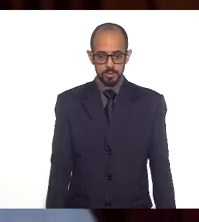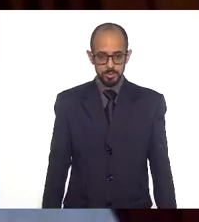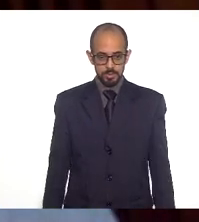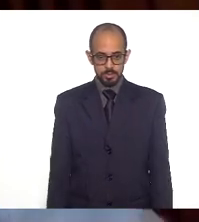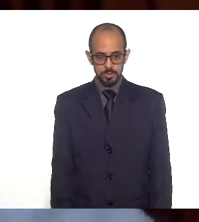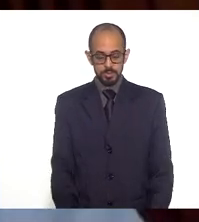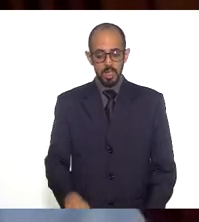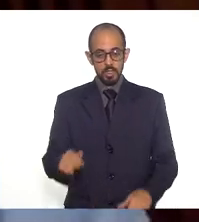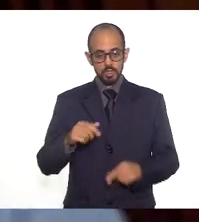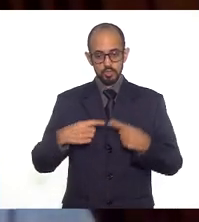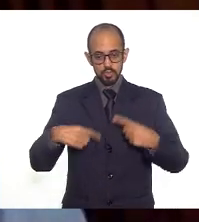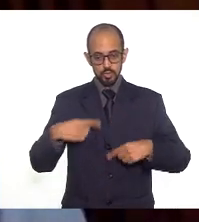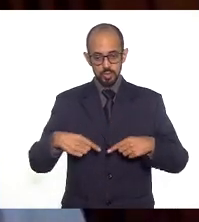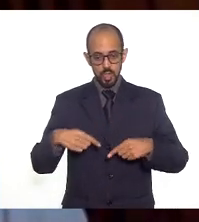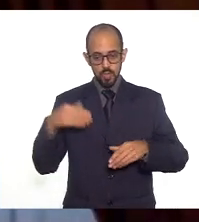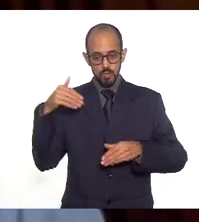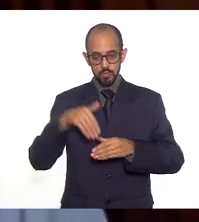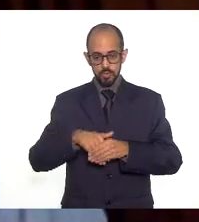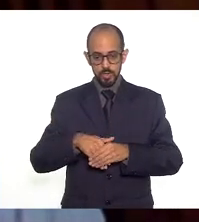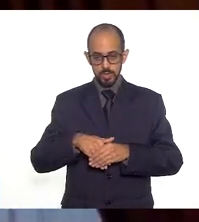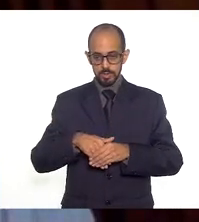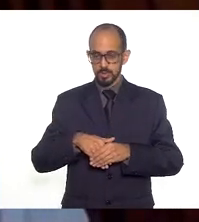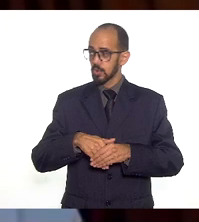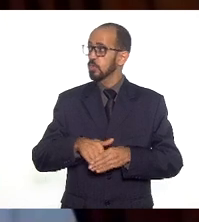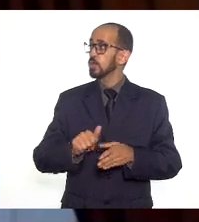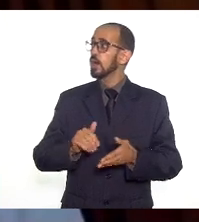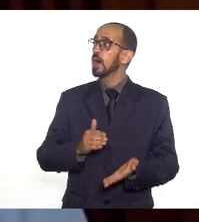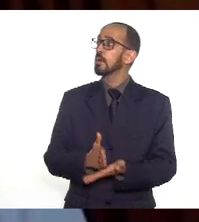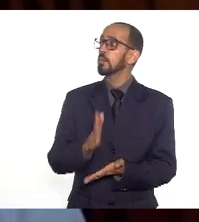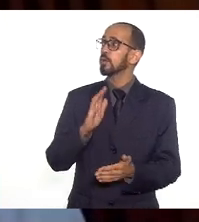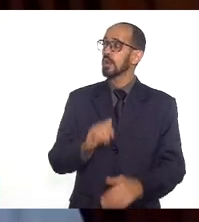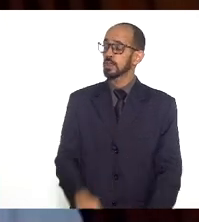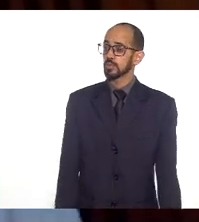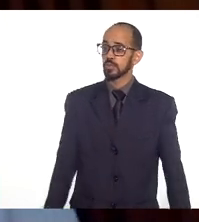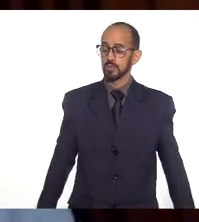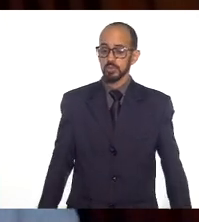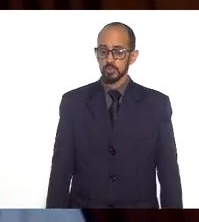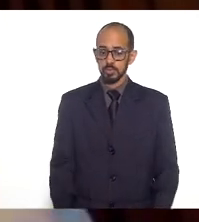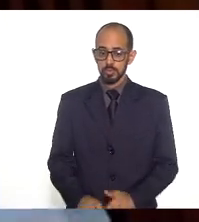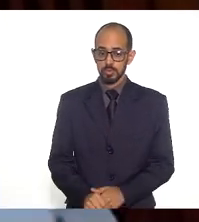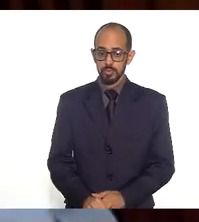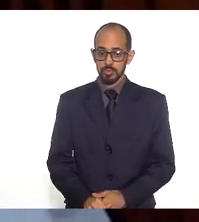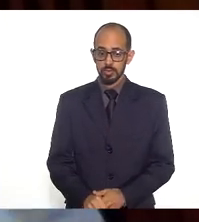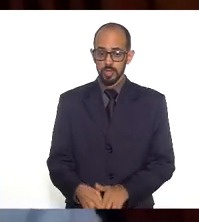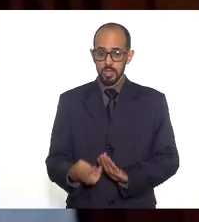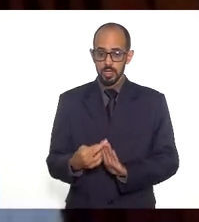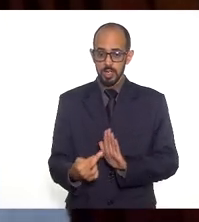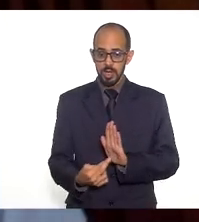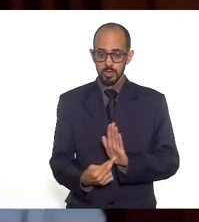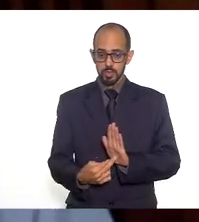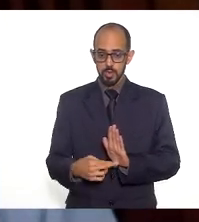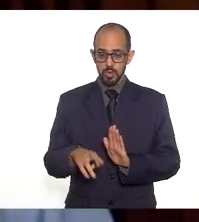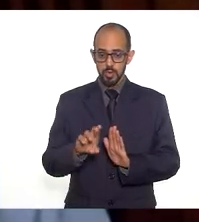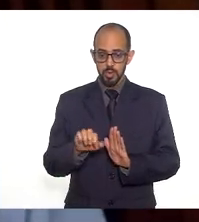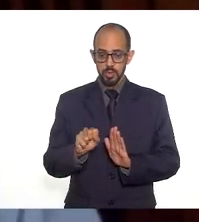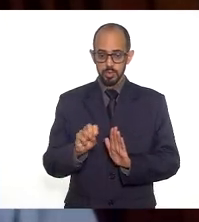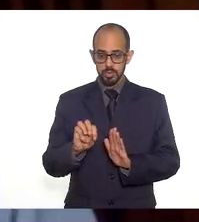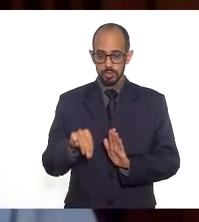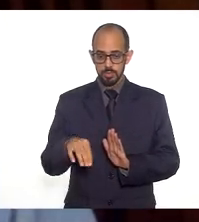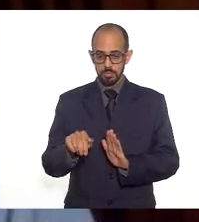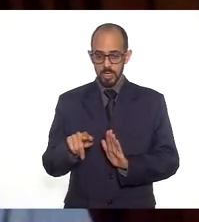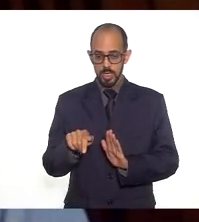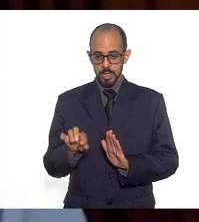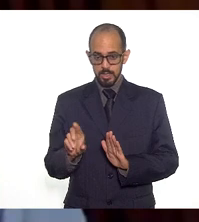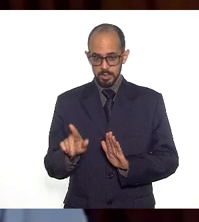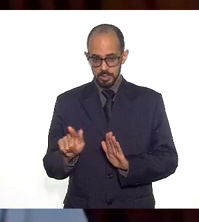Em discussão, em votação, aprovado. Relator, deputado Rosenberg Reis, 29 da pauta, projeto de